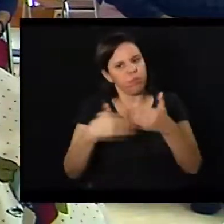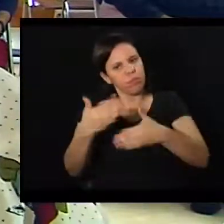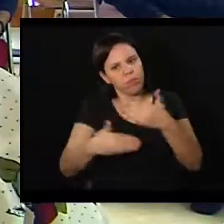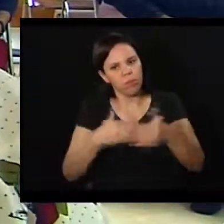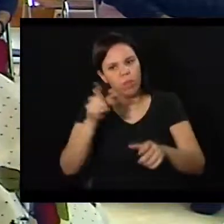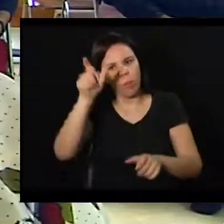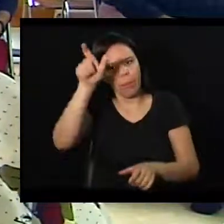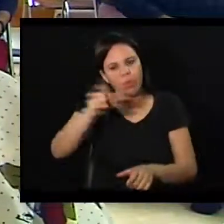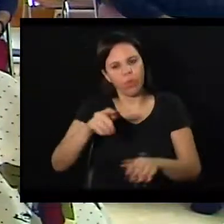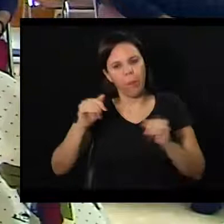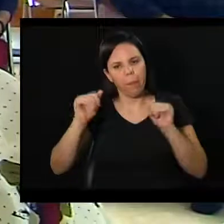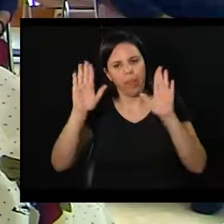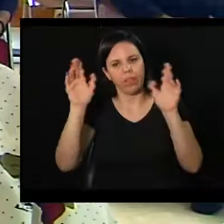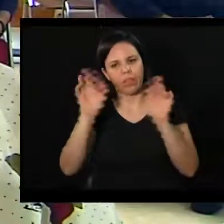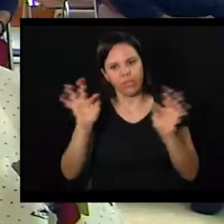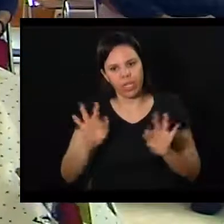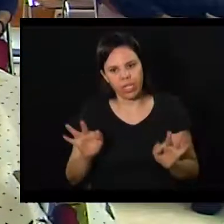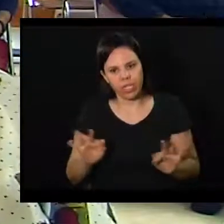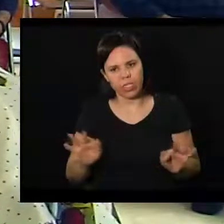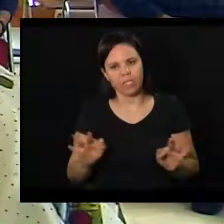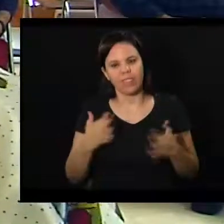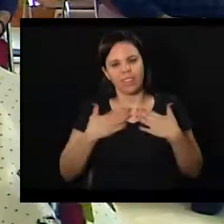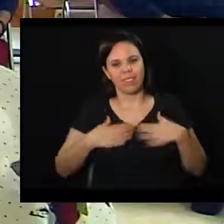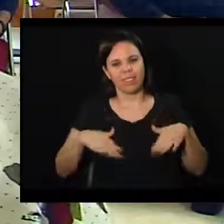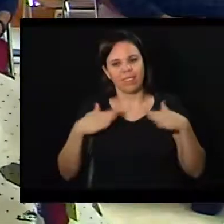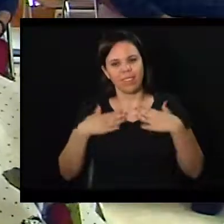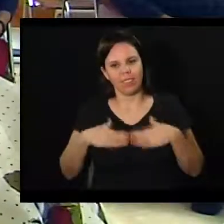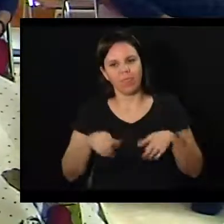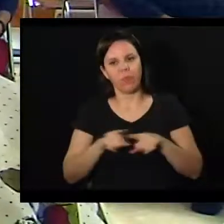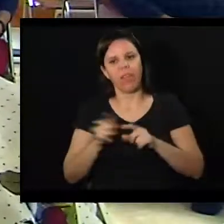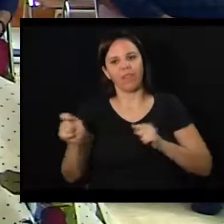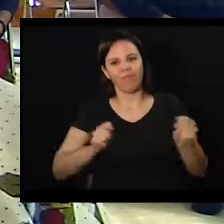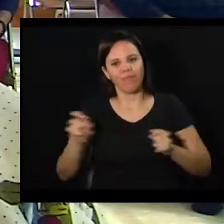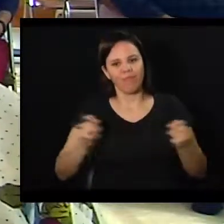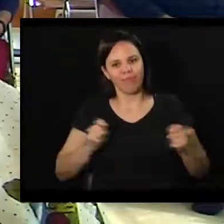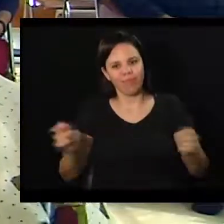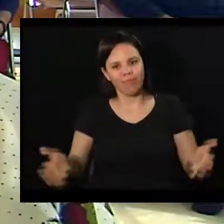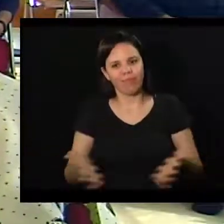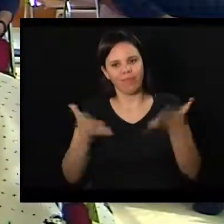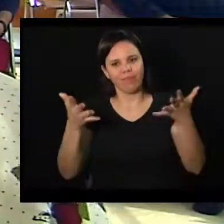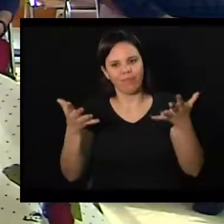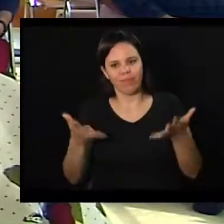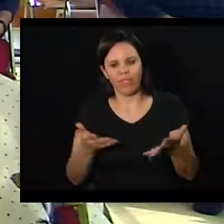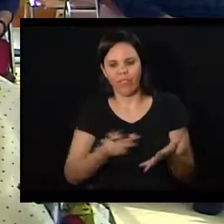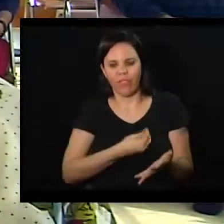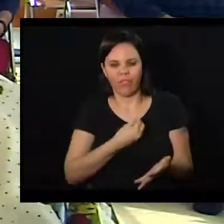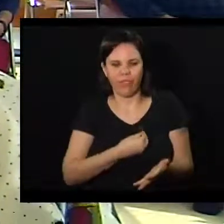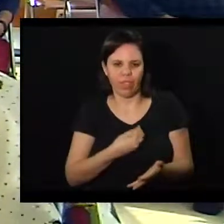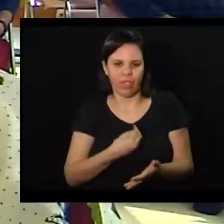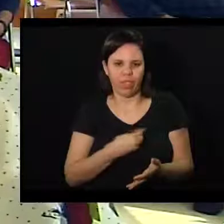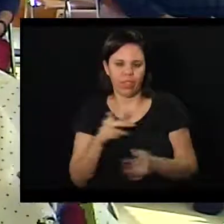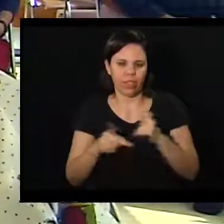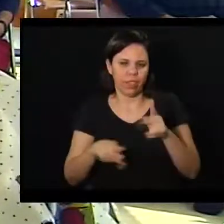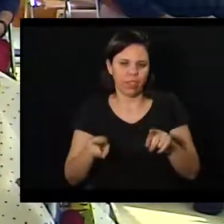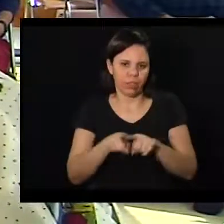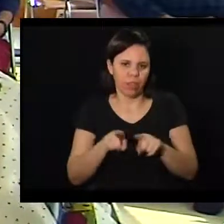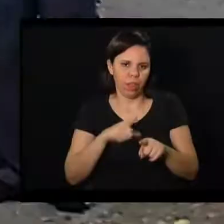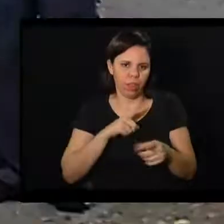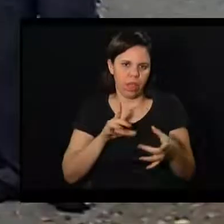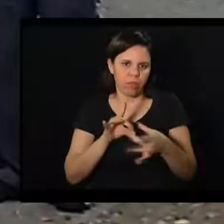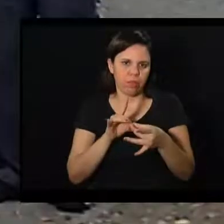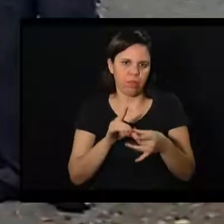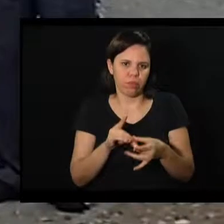pessoa mais feliz, com mais harmonia e também equilibra a prosperidade na vida dela e das pessoas que têm afinidade com